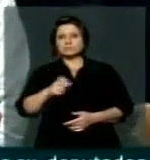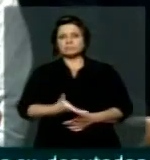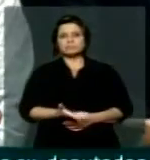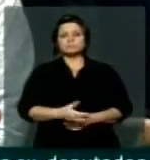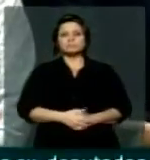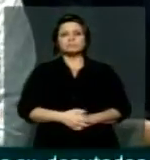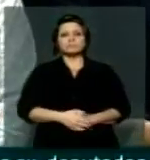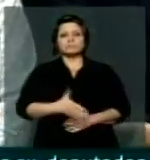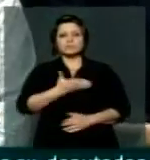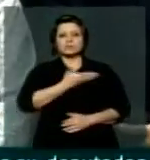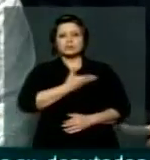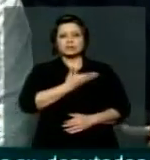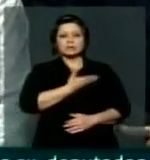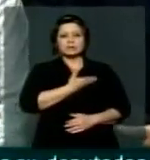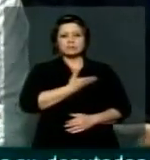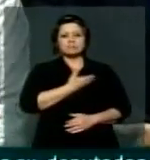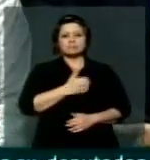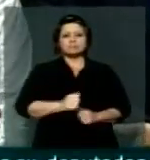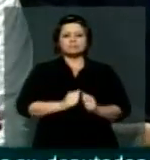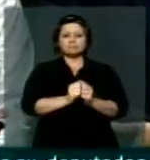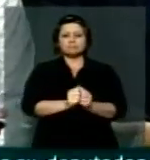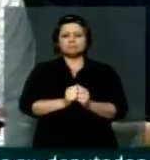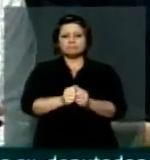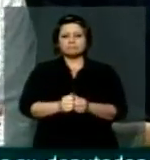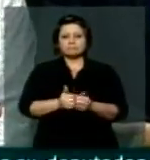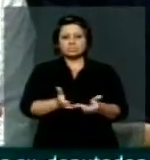querida amiga, companheira